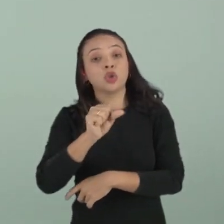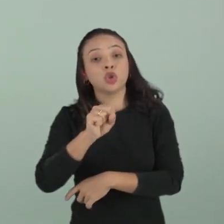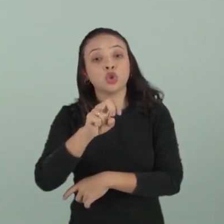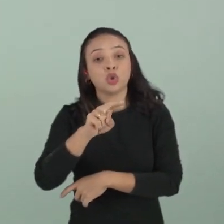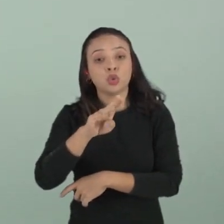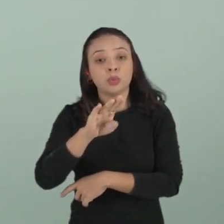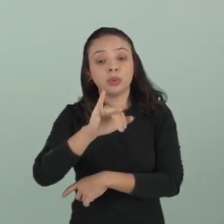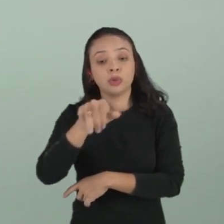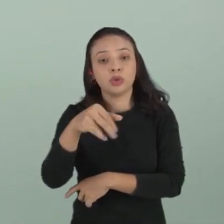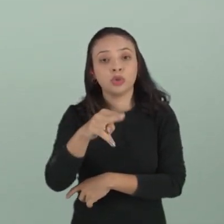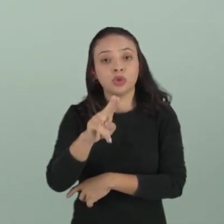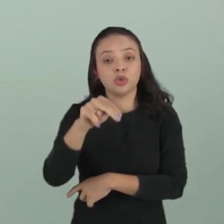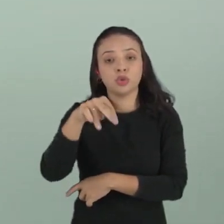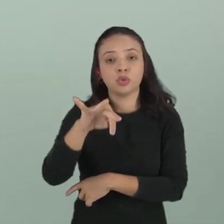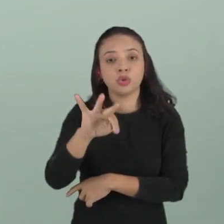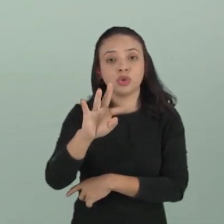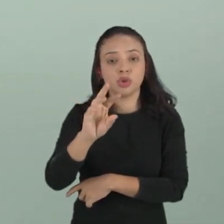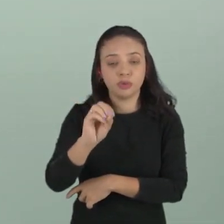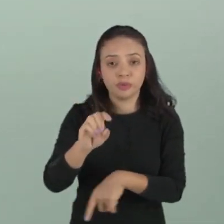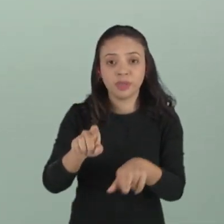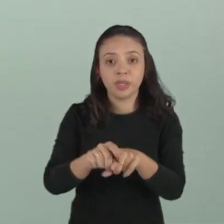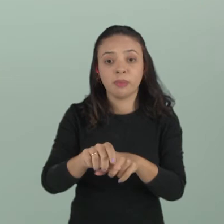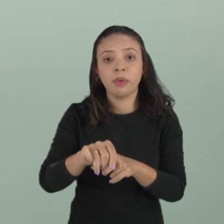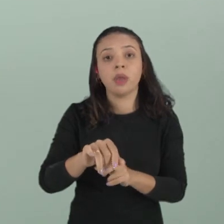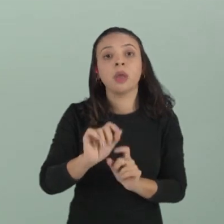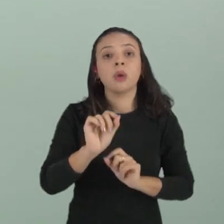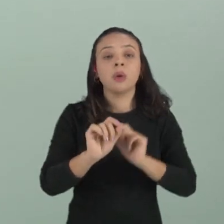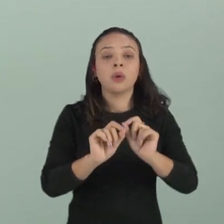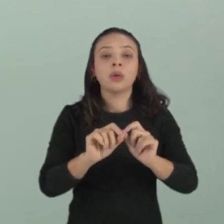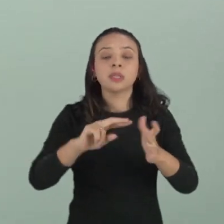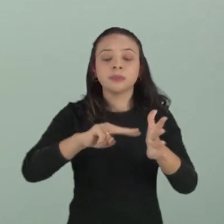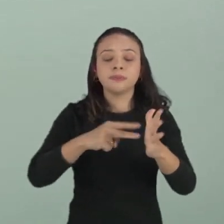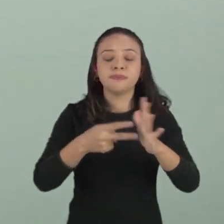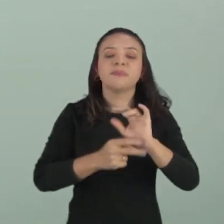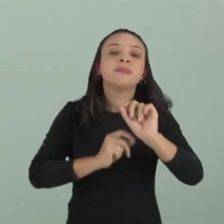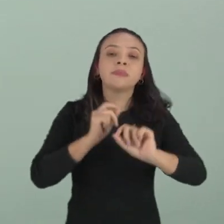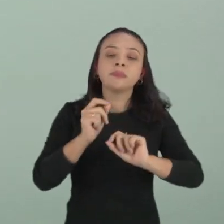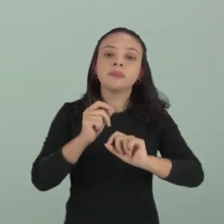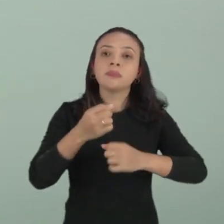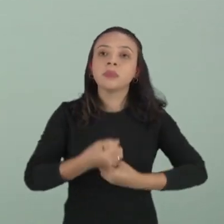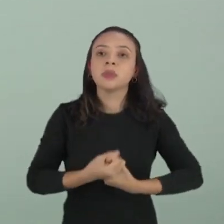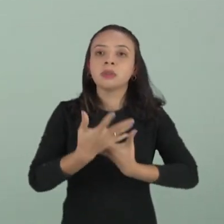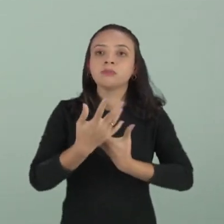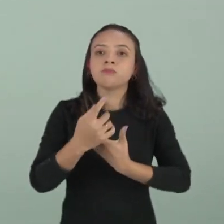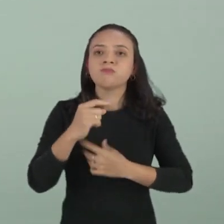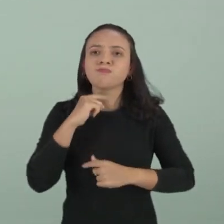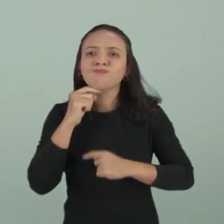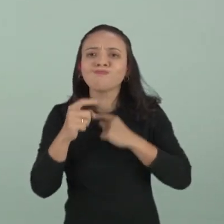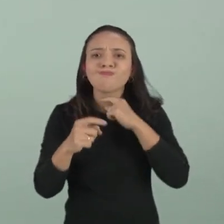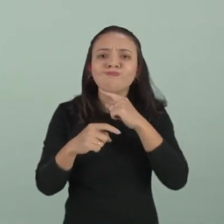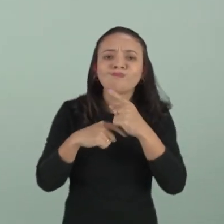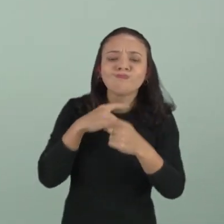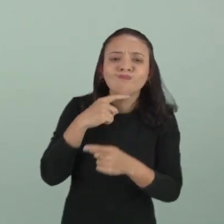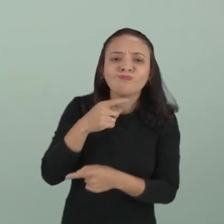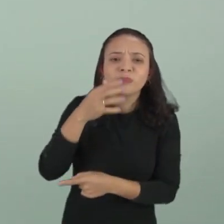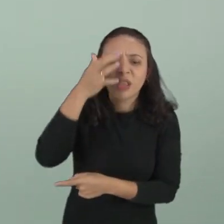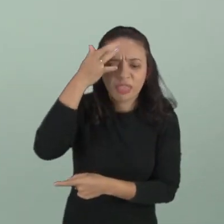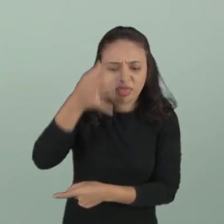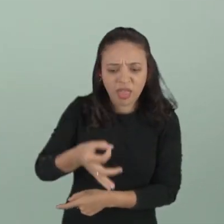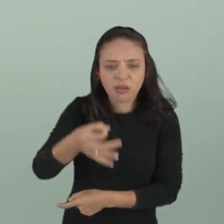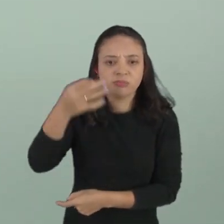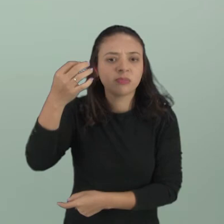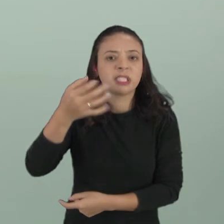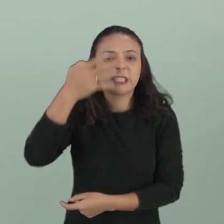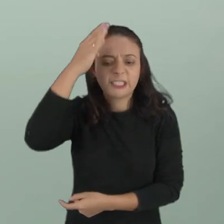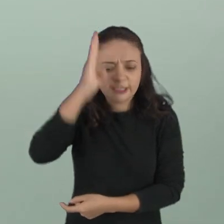subjuntivo e o modo imperativo. O modo subjuntivo, ele expressa dúvida, incerteza.